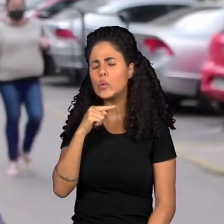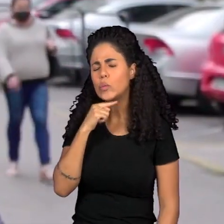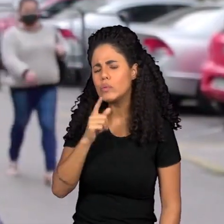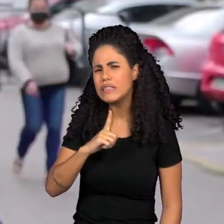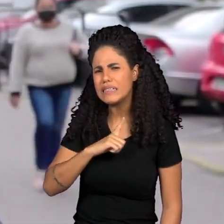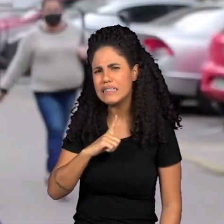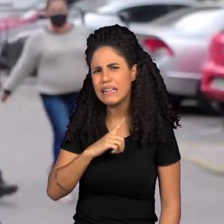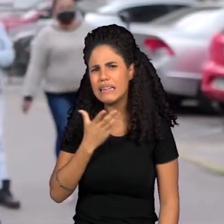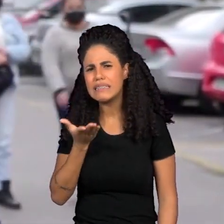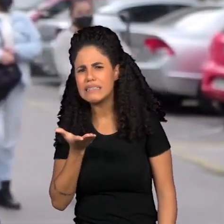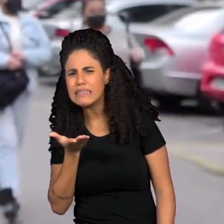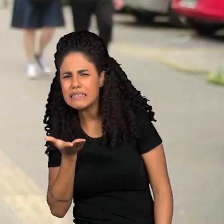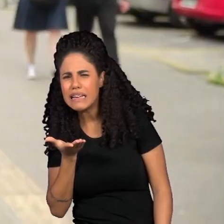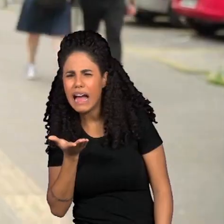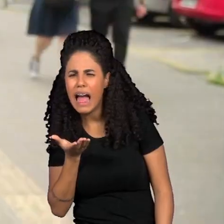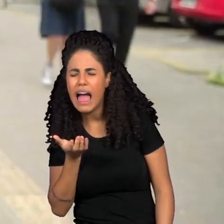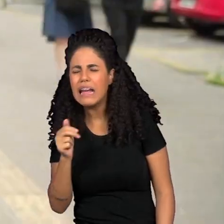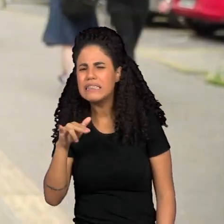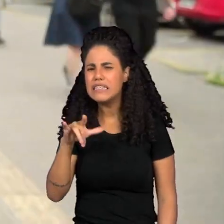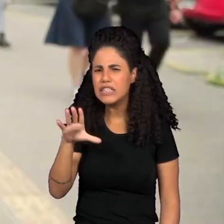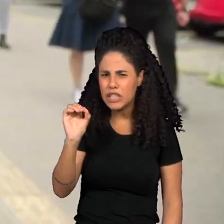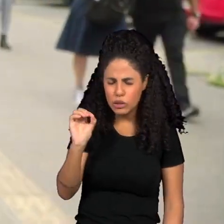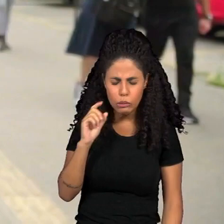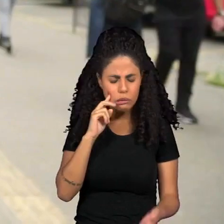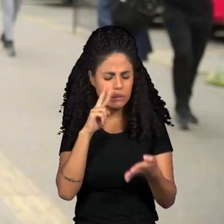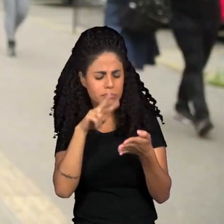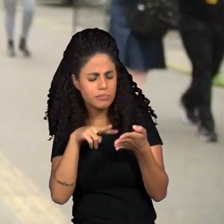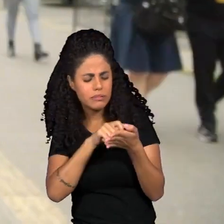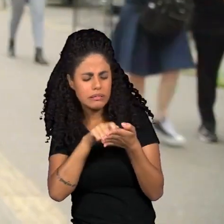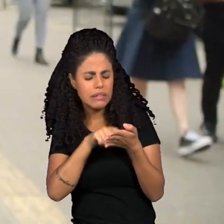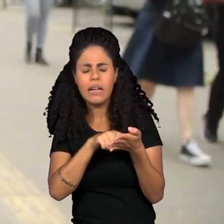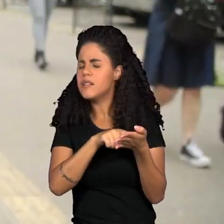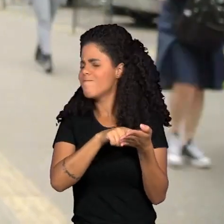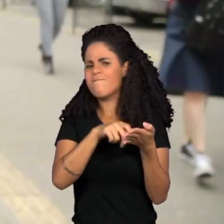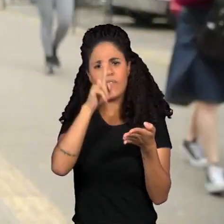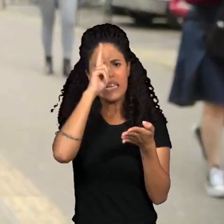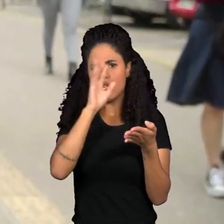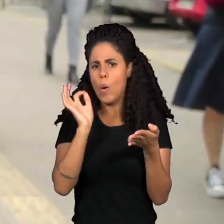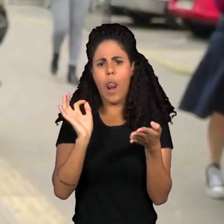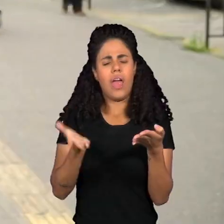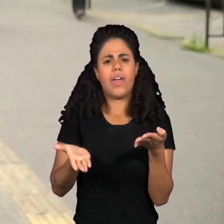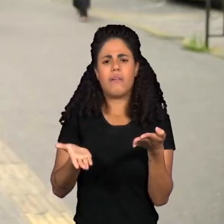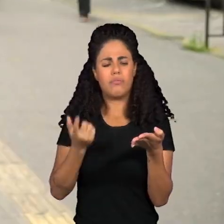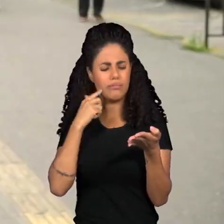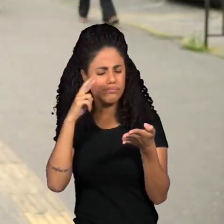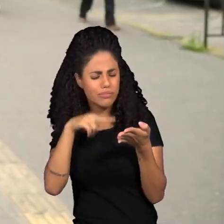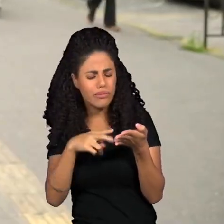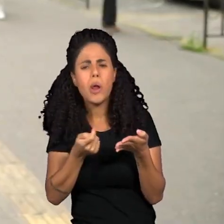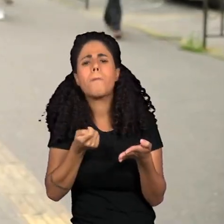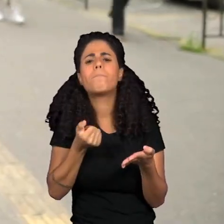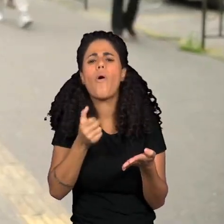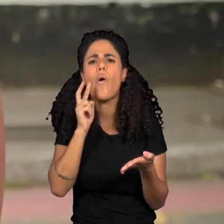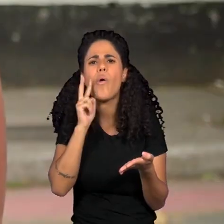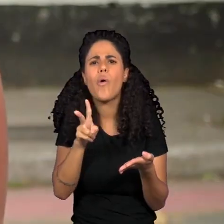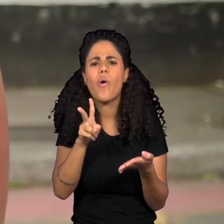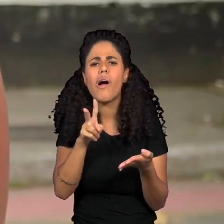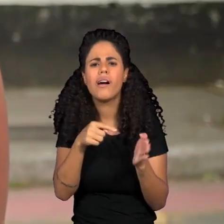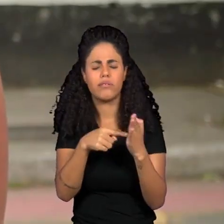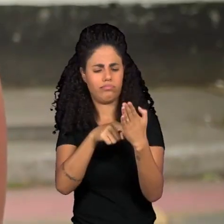acredito que seja Nilo Peçanha. Também não me recordo, porque a gente não vê muito, né? Mostra a foto.